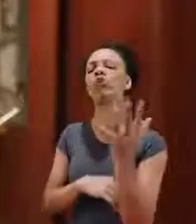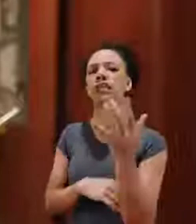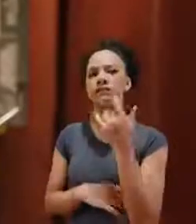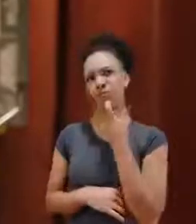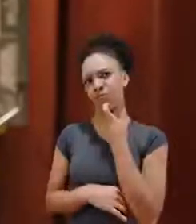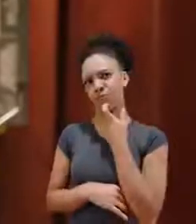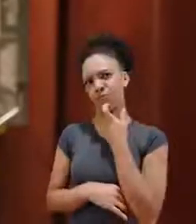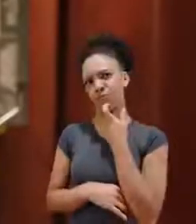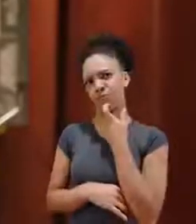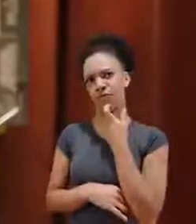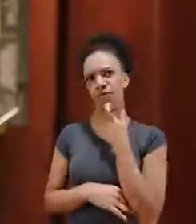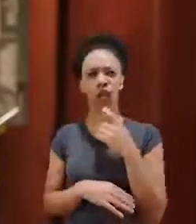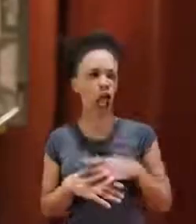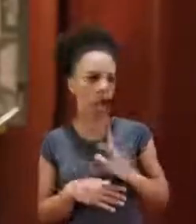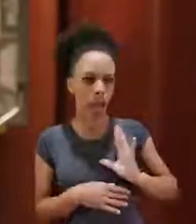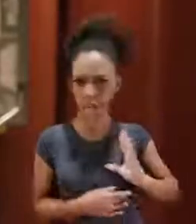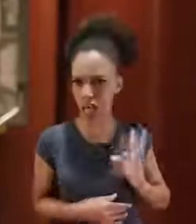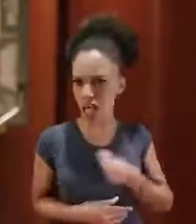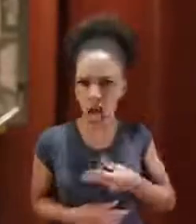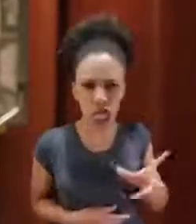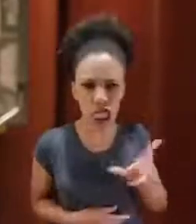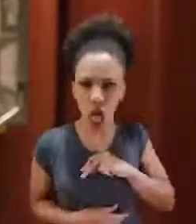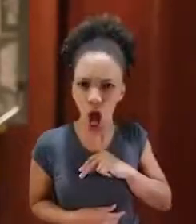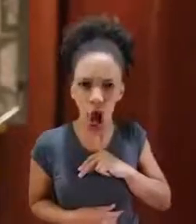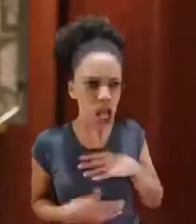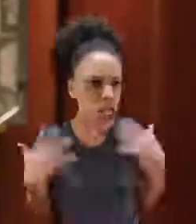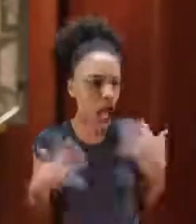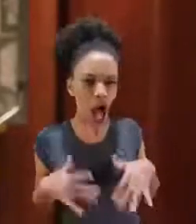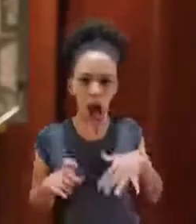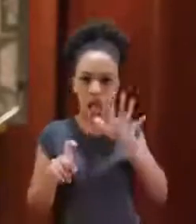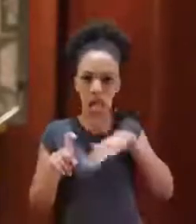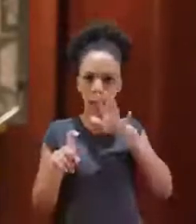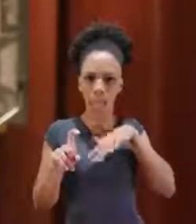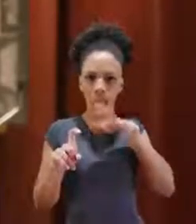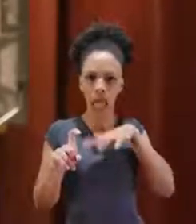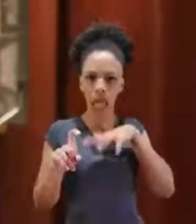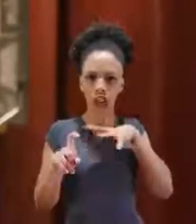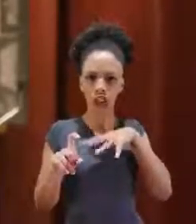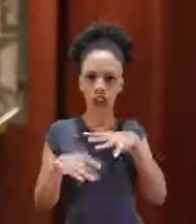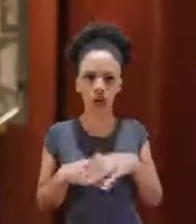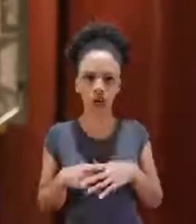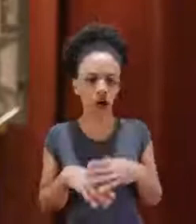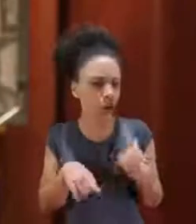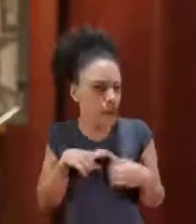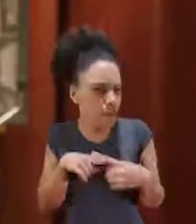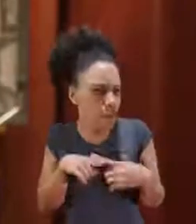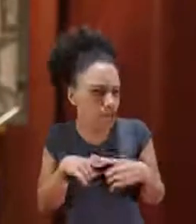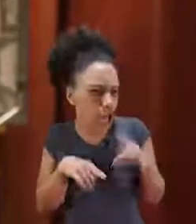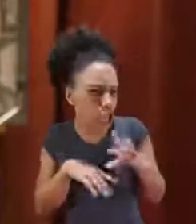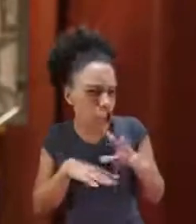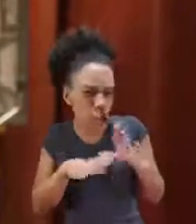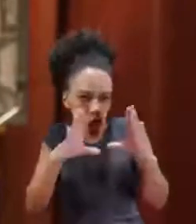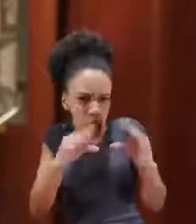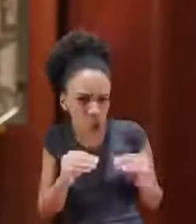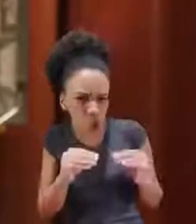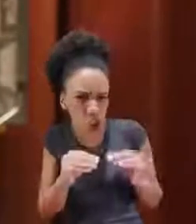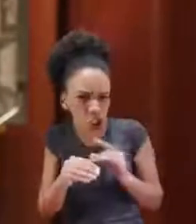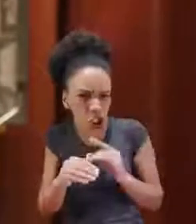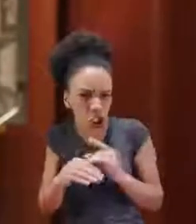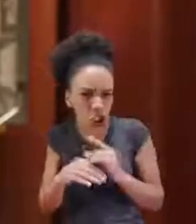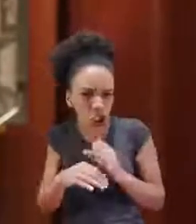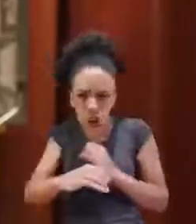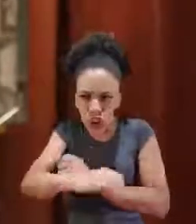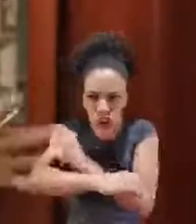naquela época ali né tá tá mexendo até hoje era um mito travesti não saia de dia porque será que ela sair do dia que tem